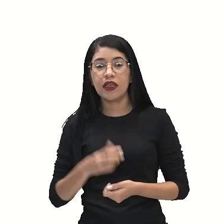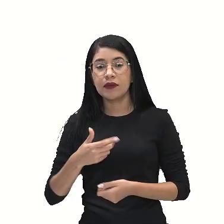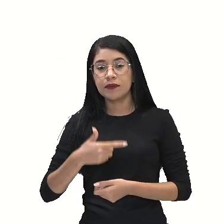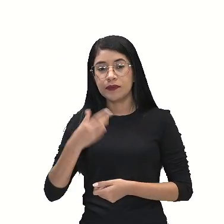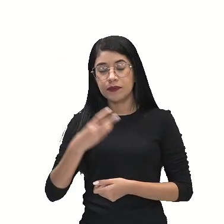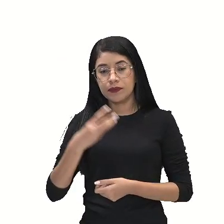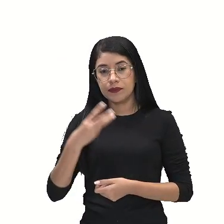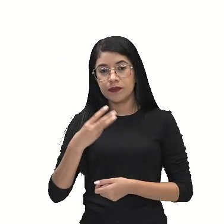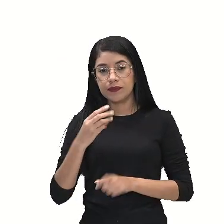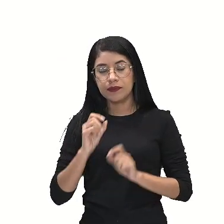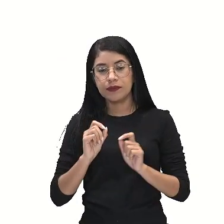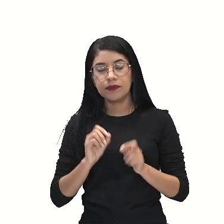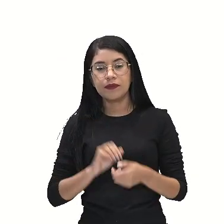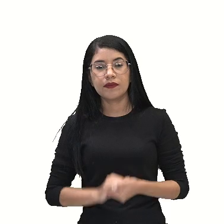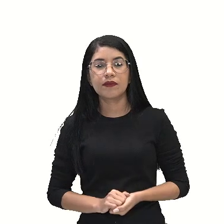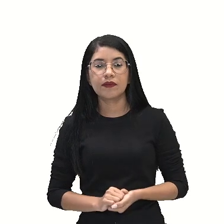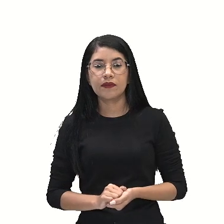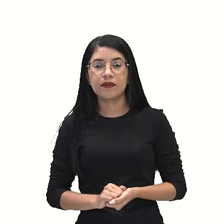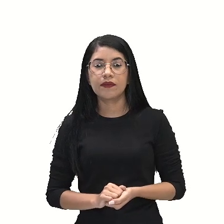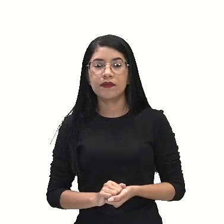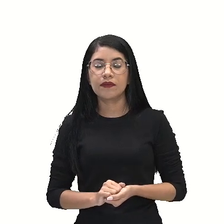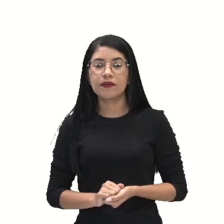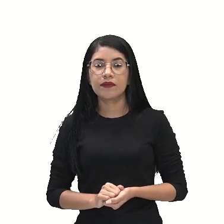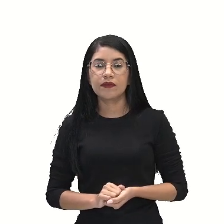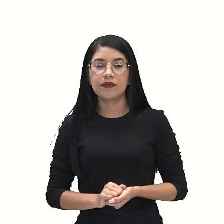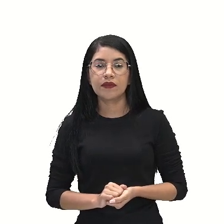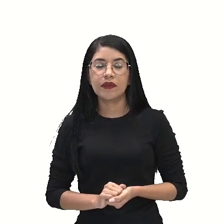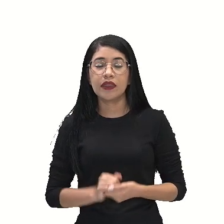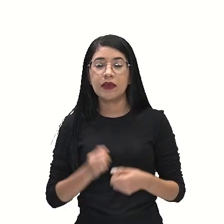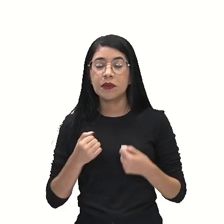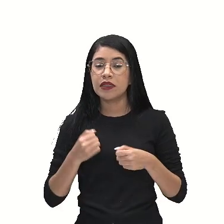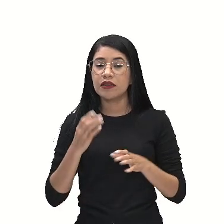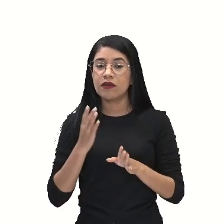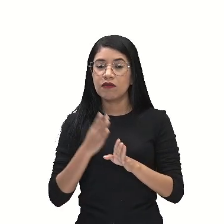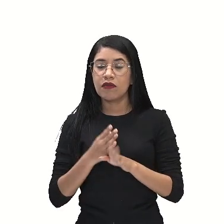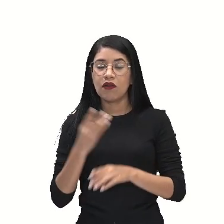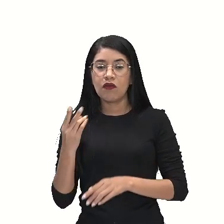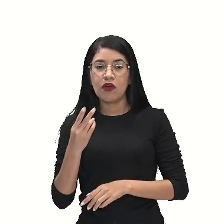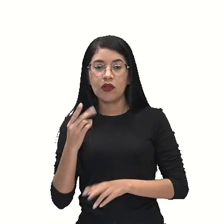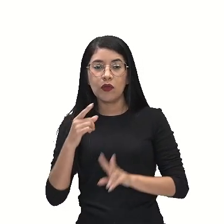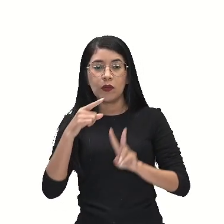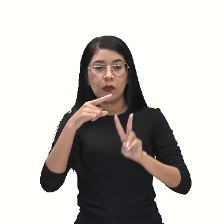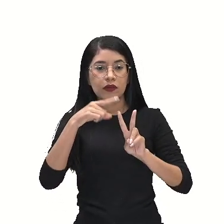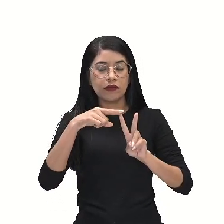dica, determinar as raízes.